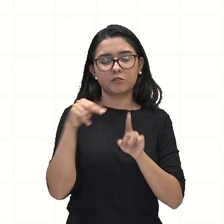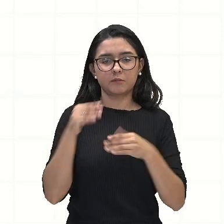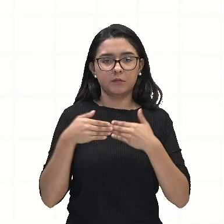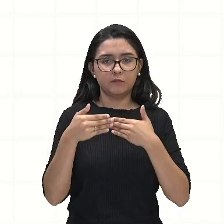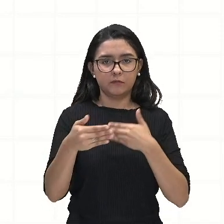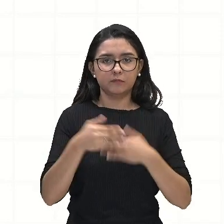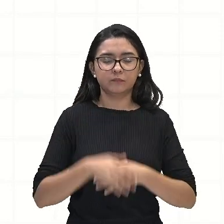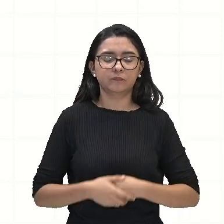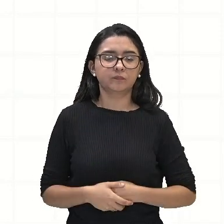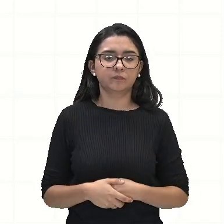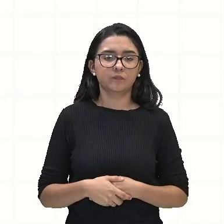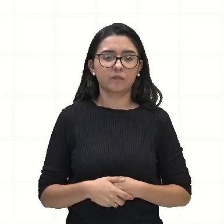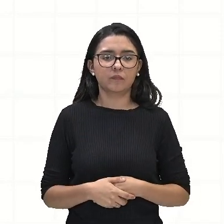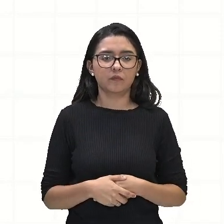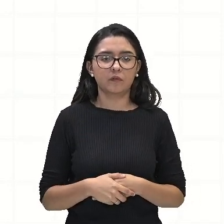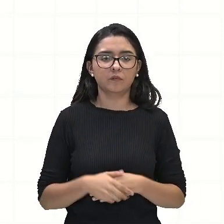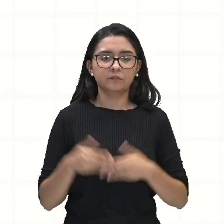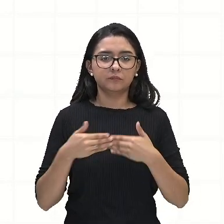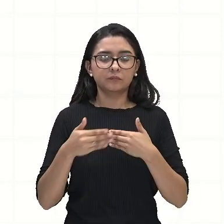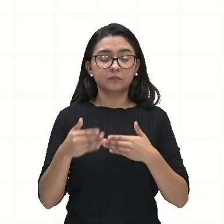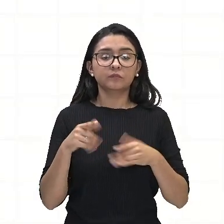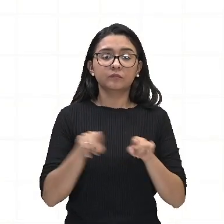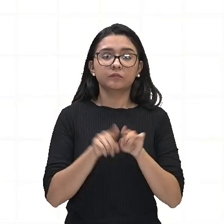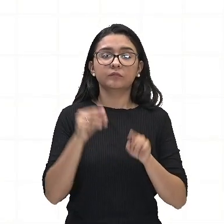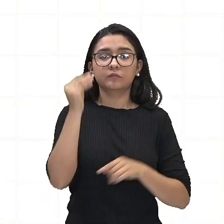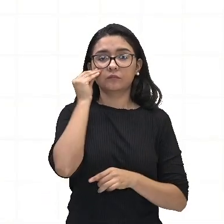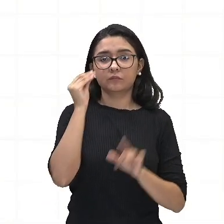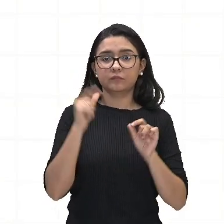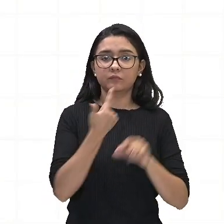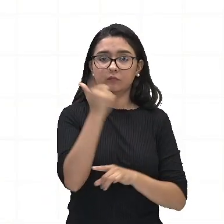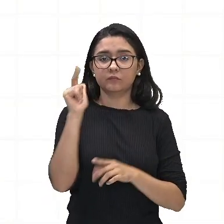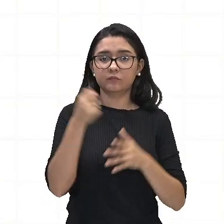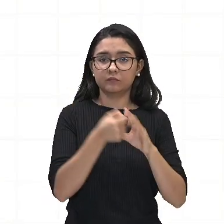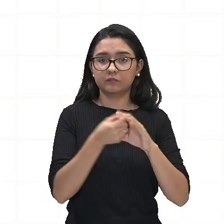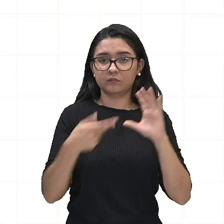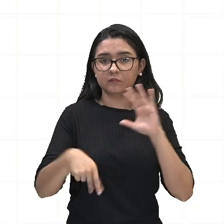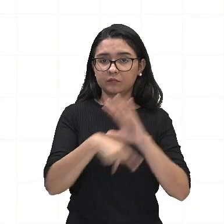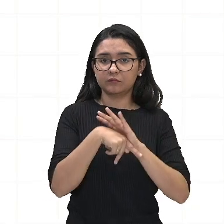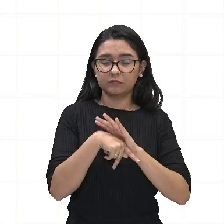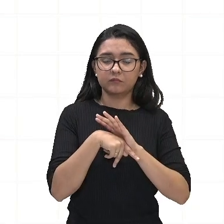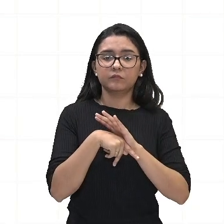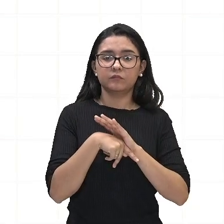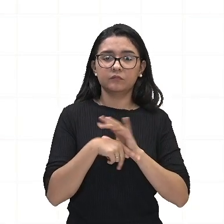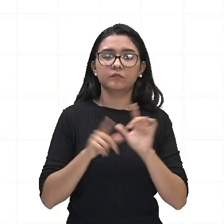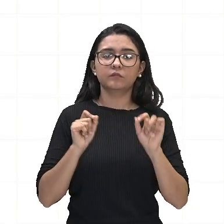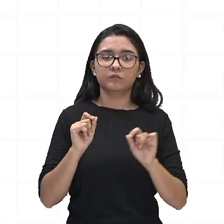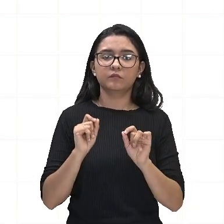frente. Seguindo, nós vamos observar aí outras características da escultura